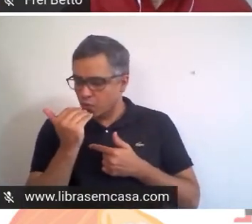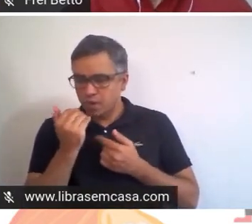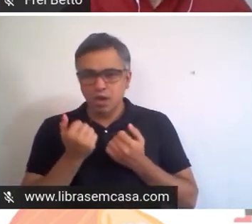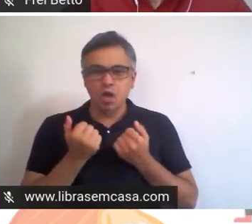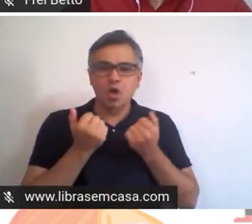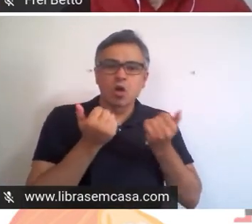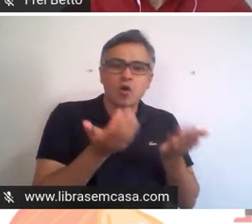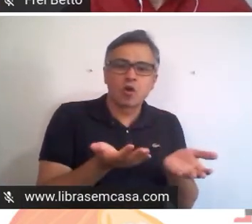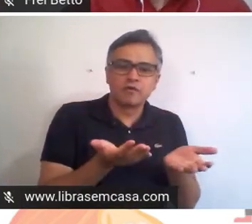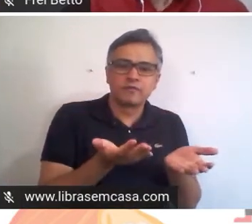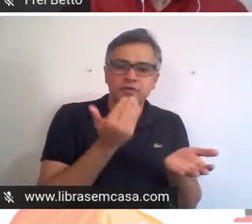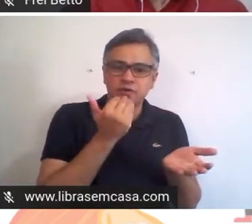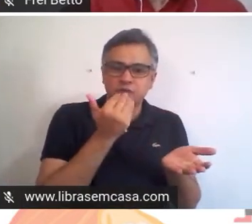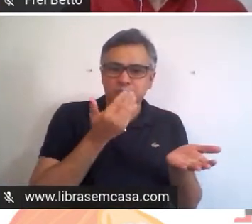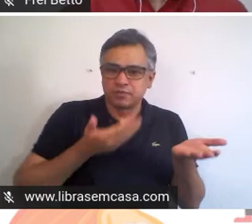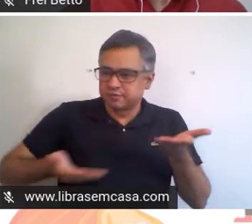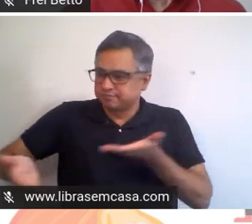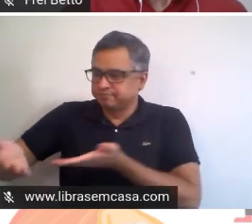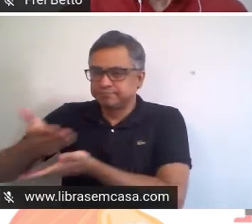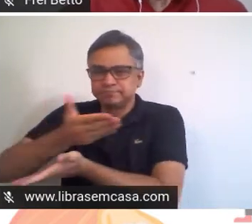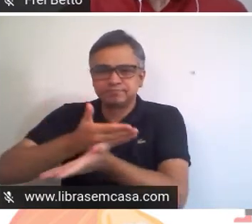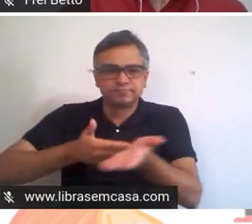comida coletivamente